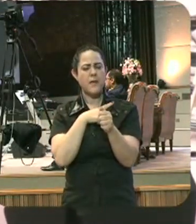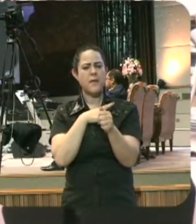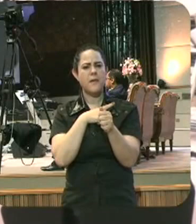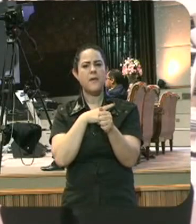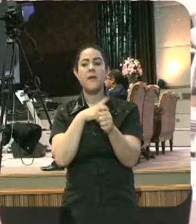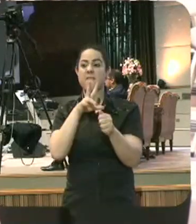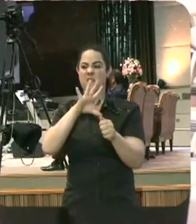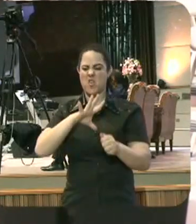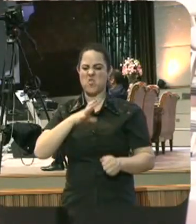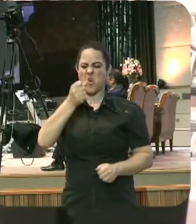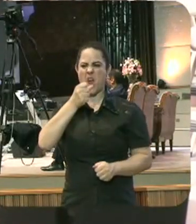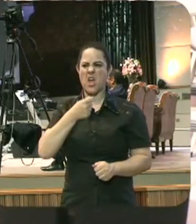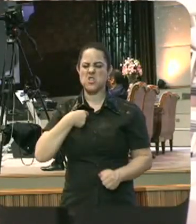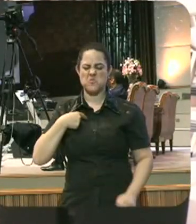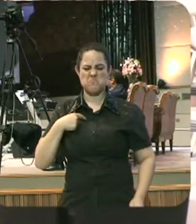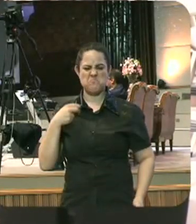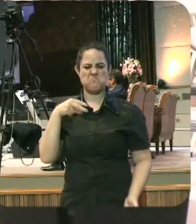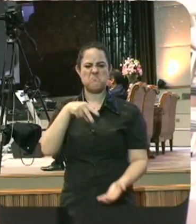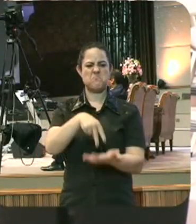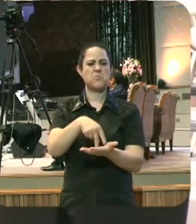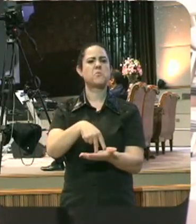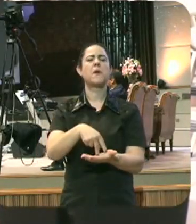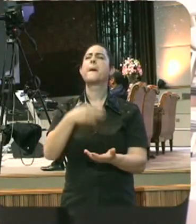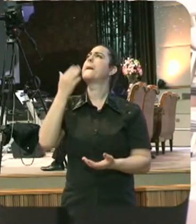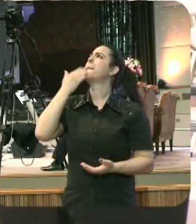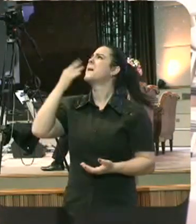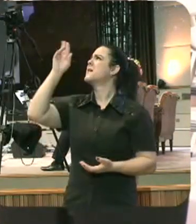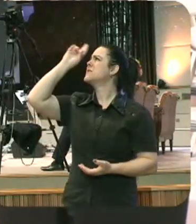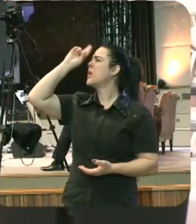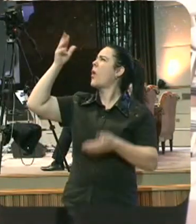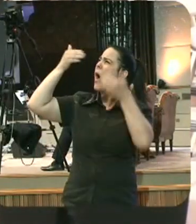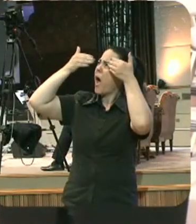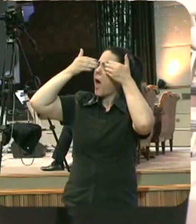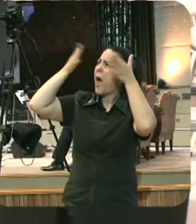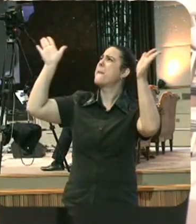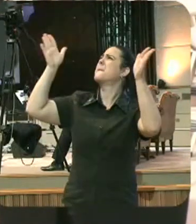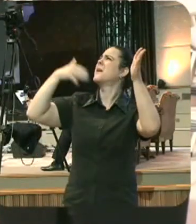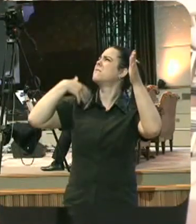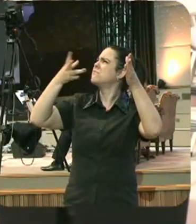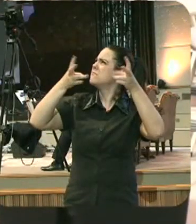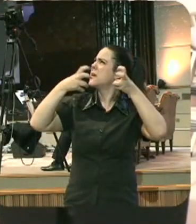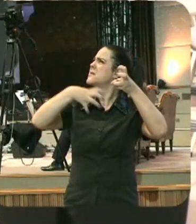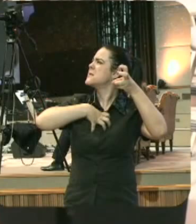entra com coragem, pede para o Senhor abrir os seus olhos.